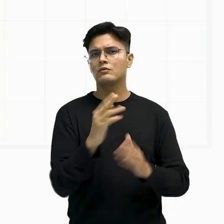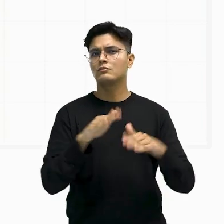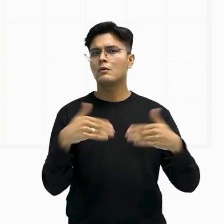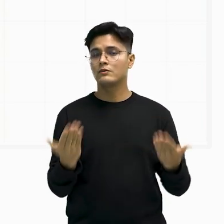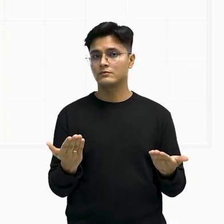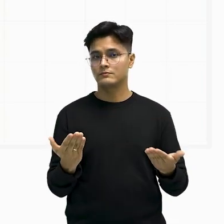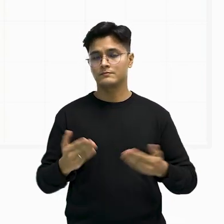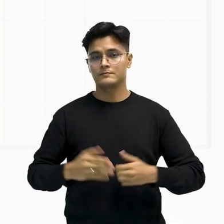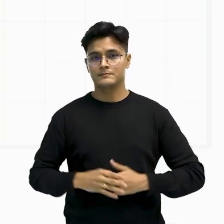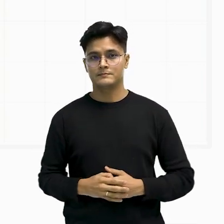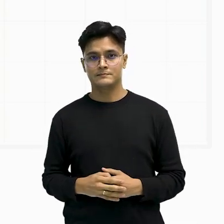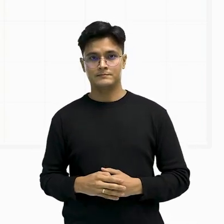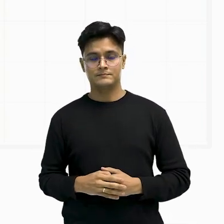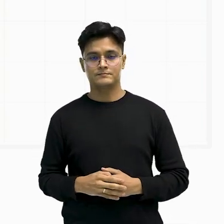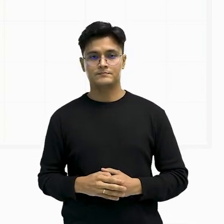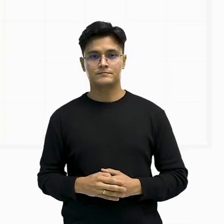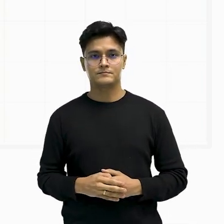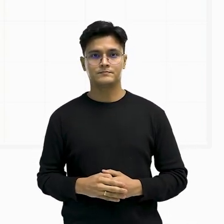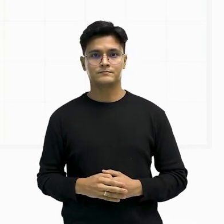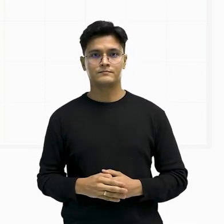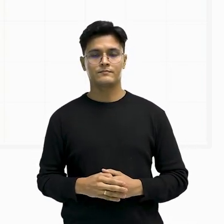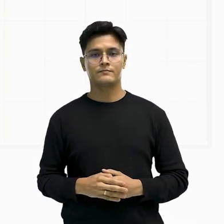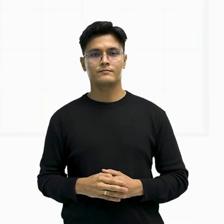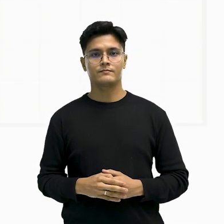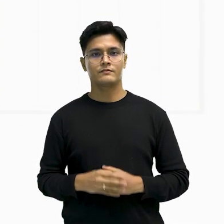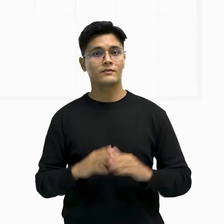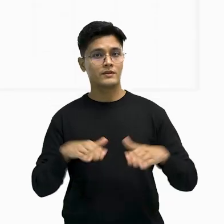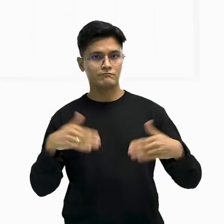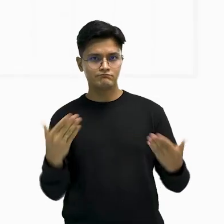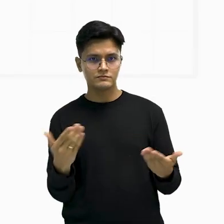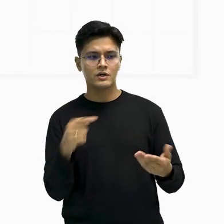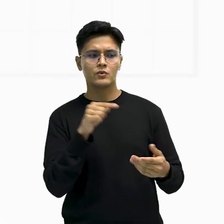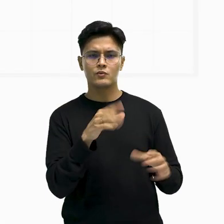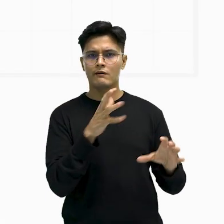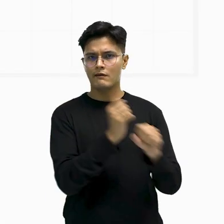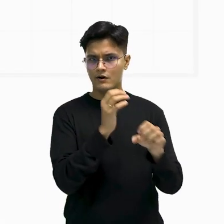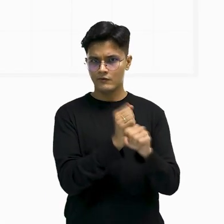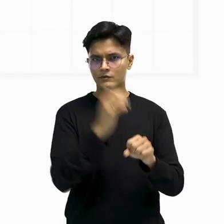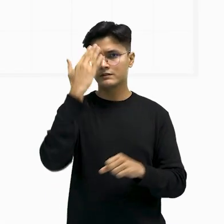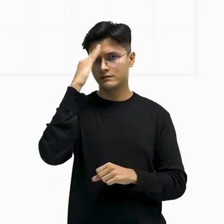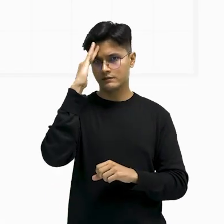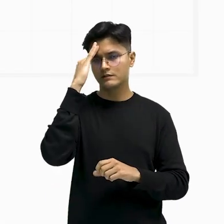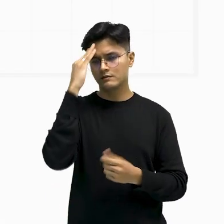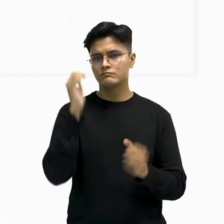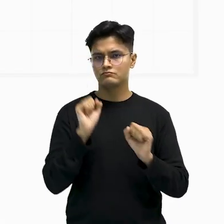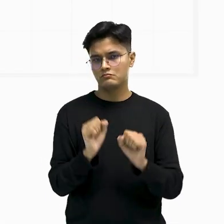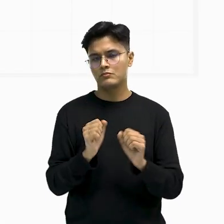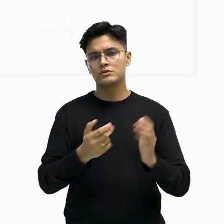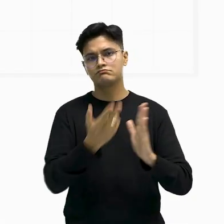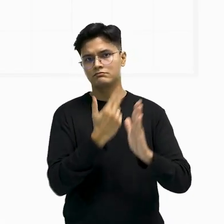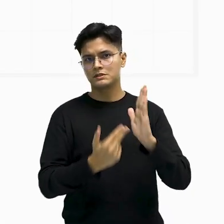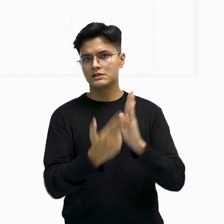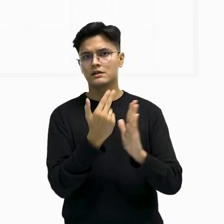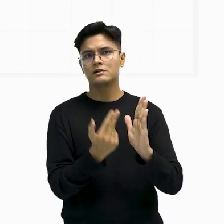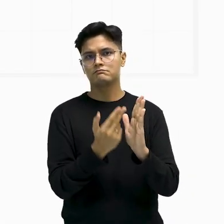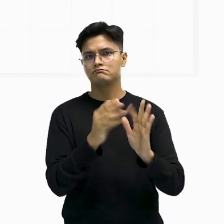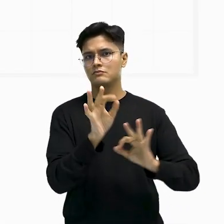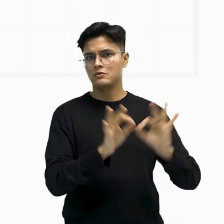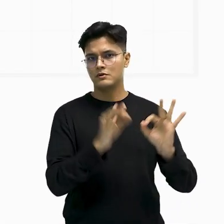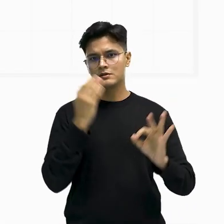triângulo? Muito bem, pessoal. Para a gente entender esse probleminha, a gente vai desenhar, tá? A